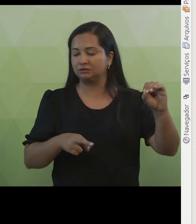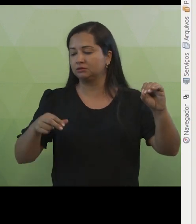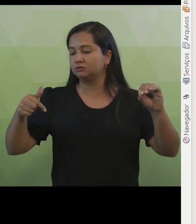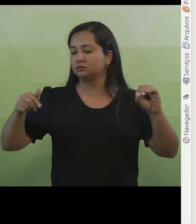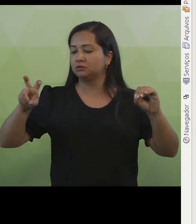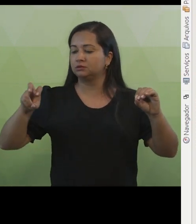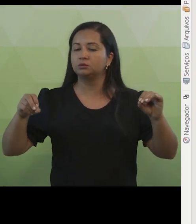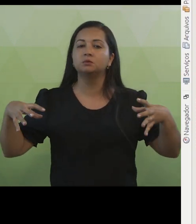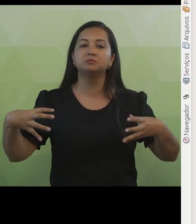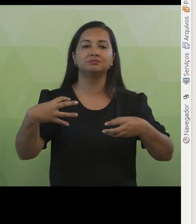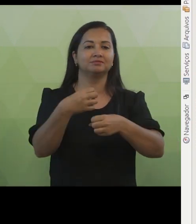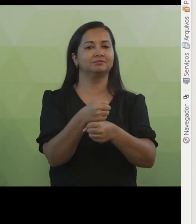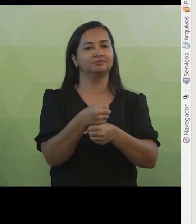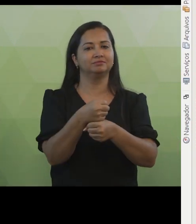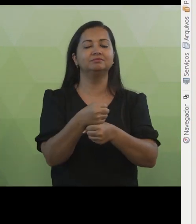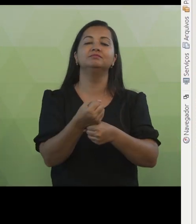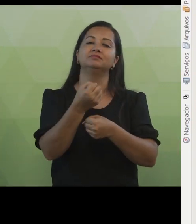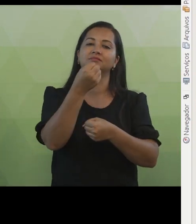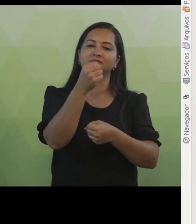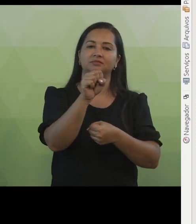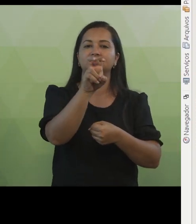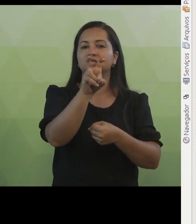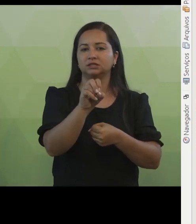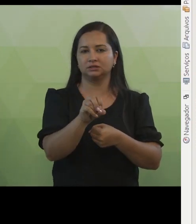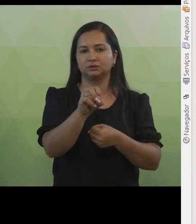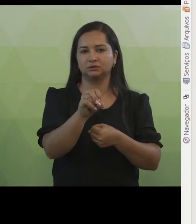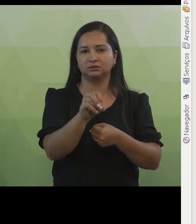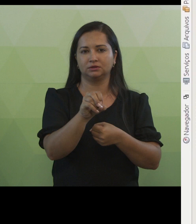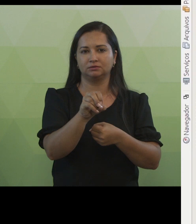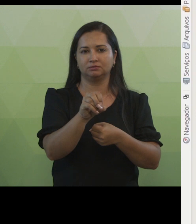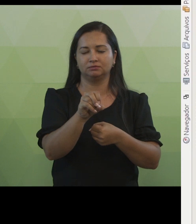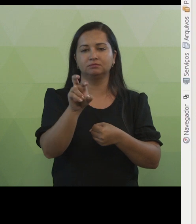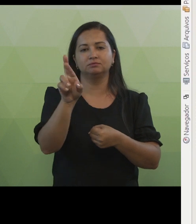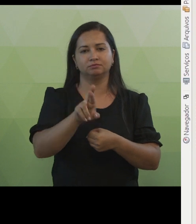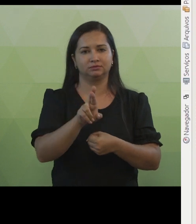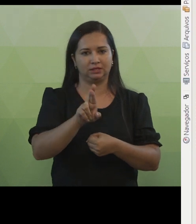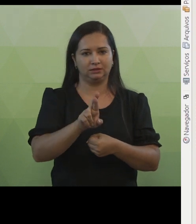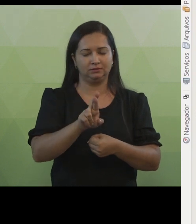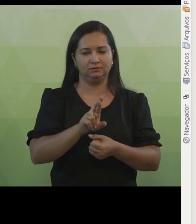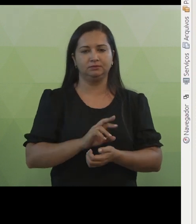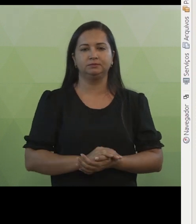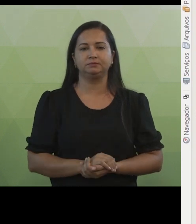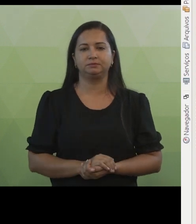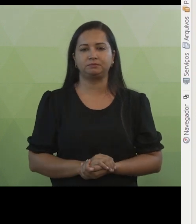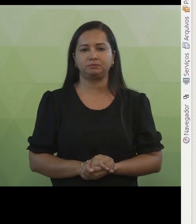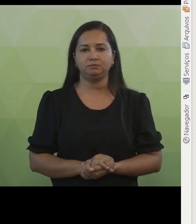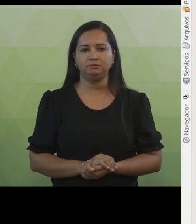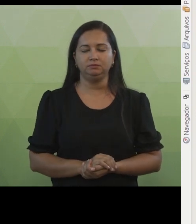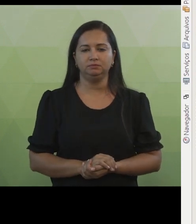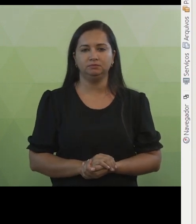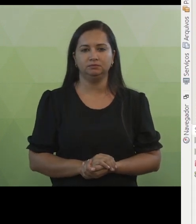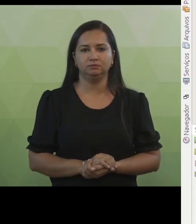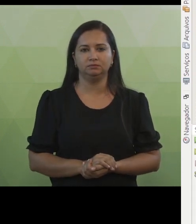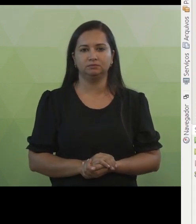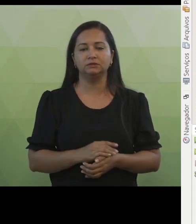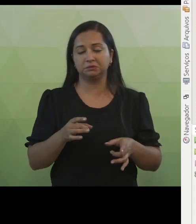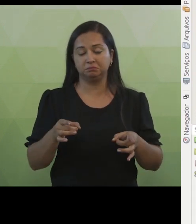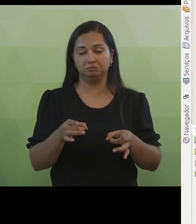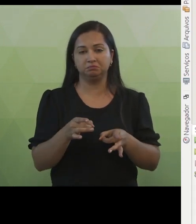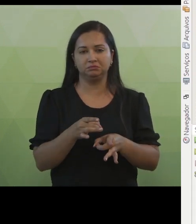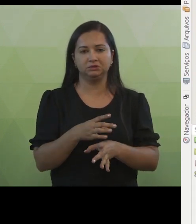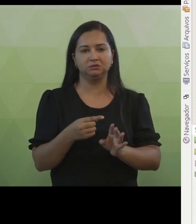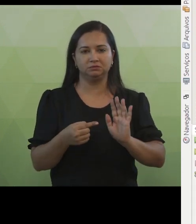do gerente mais 100 do funcionário, eu tenho um total de 850. Executando